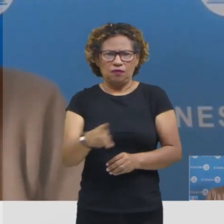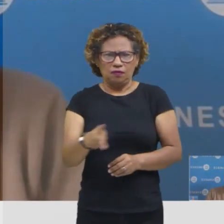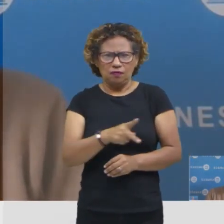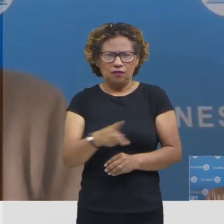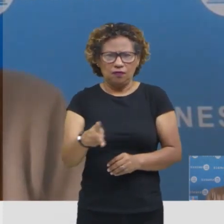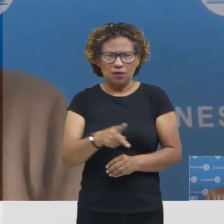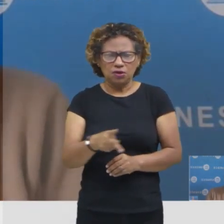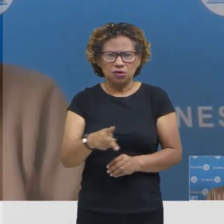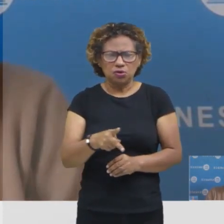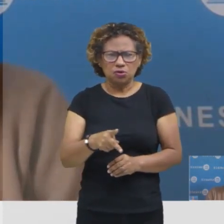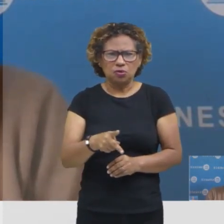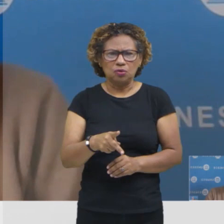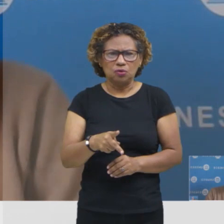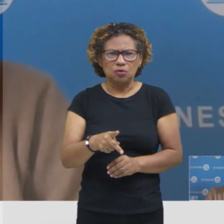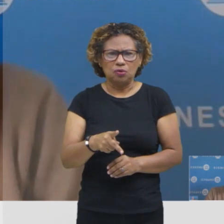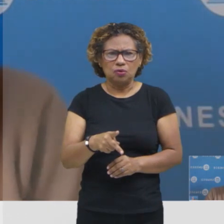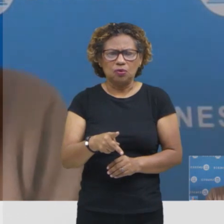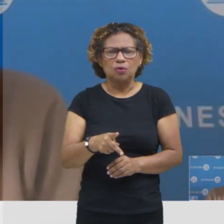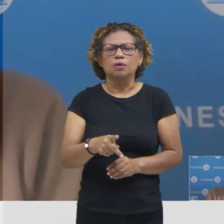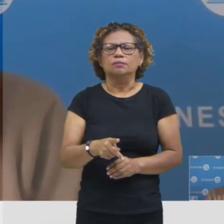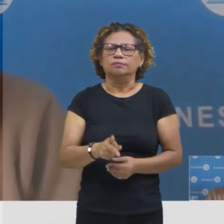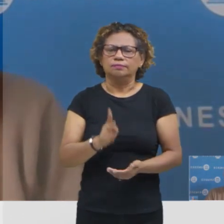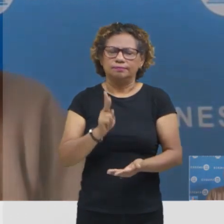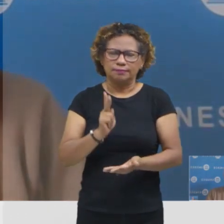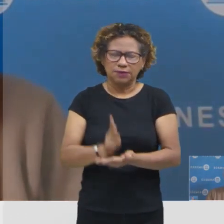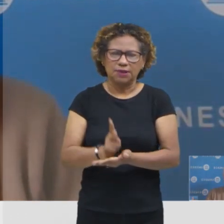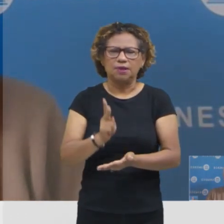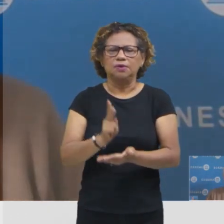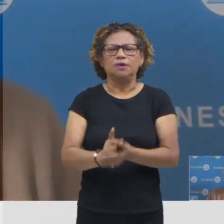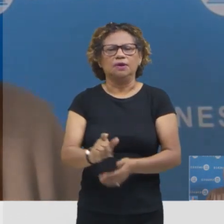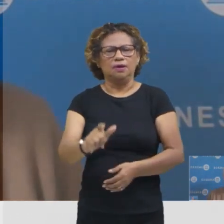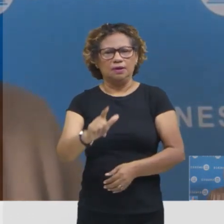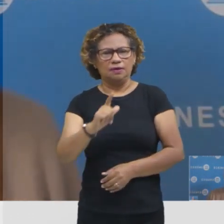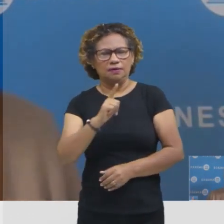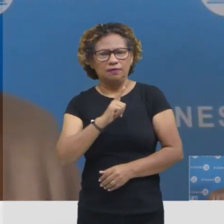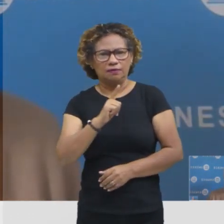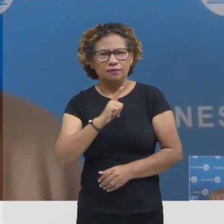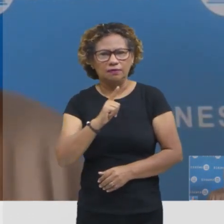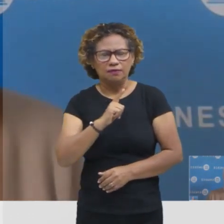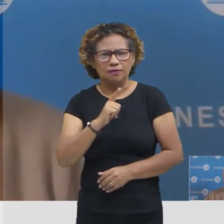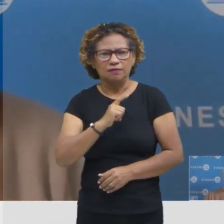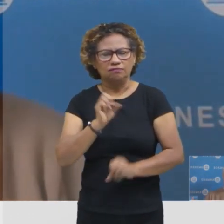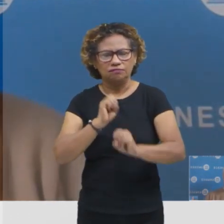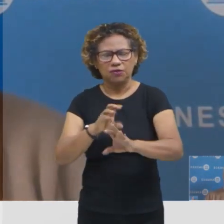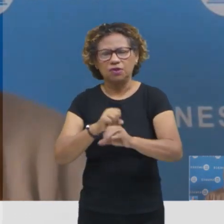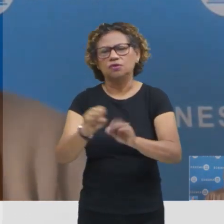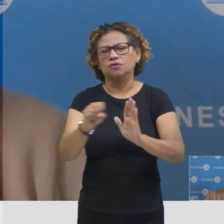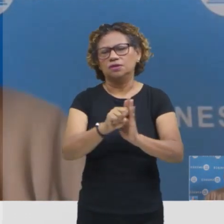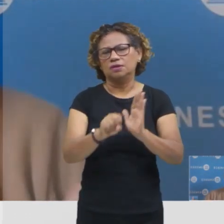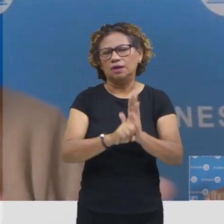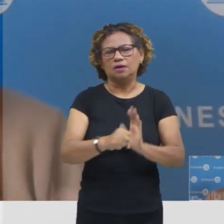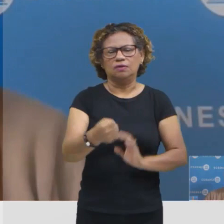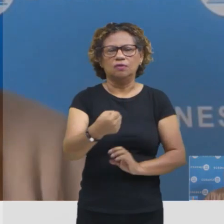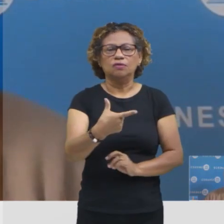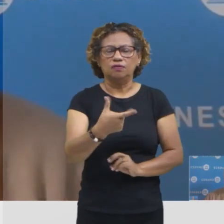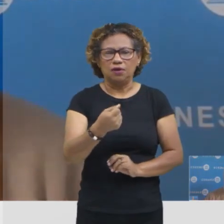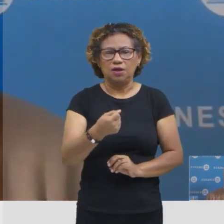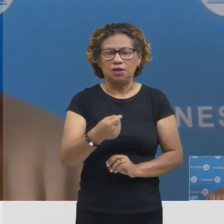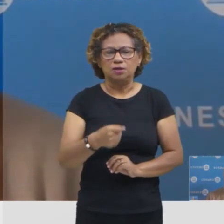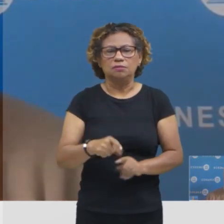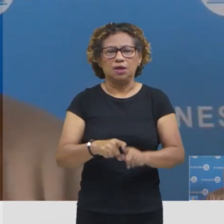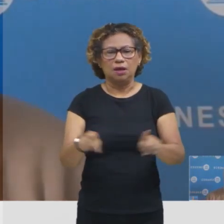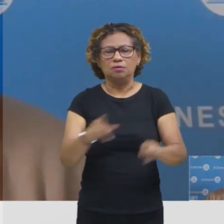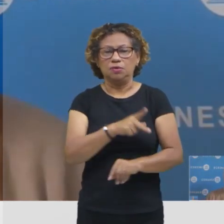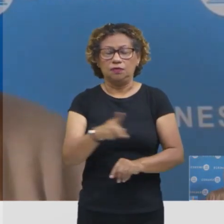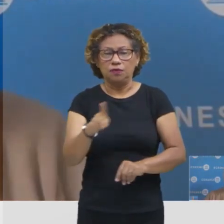poderá pautar pelos mesmos parâmetros do que foi a sua ação no século XX. Os professores têm que estar abertos a